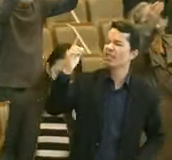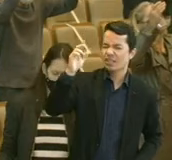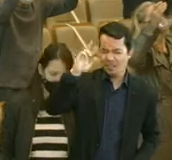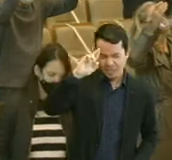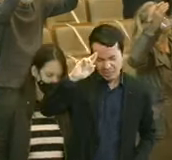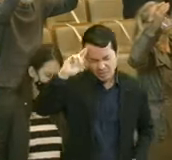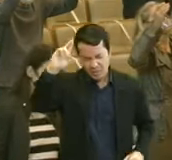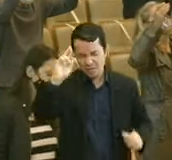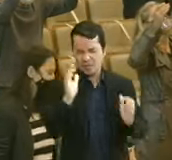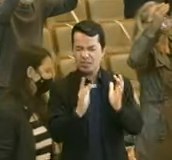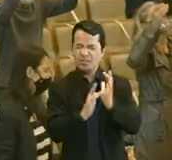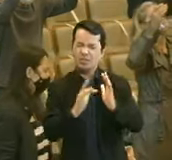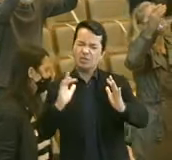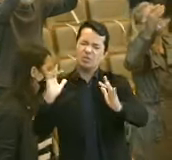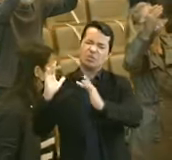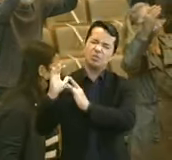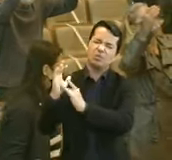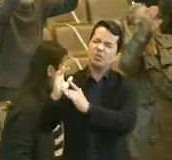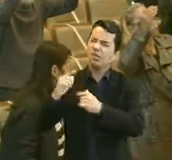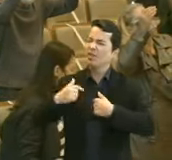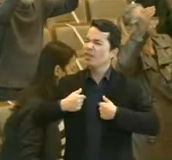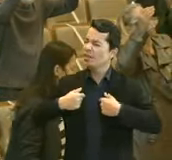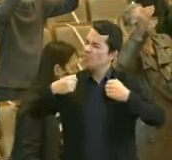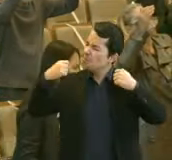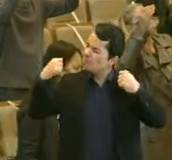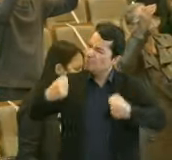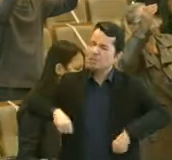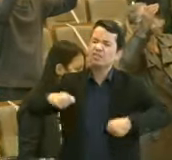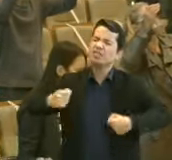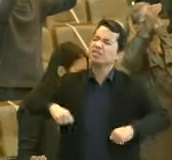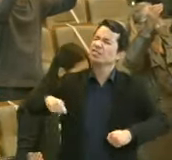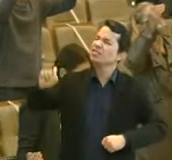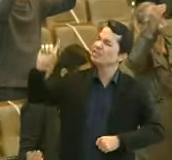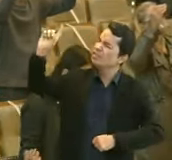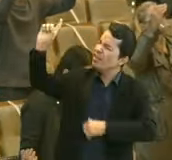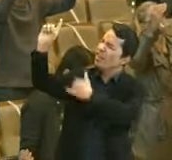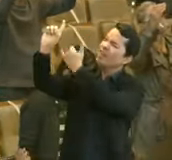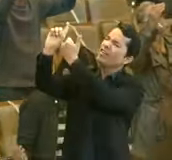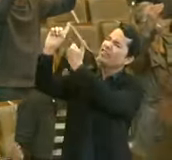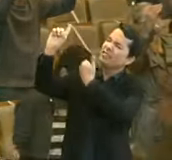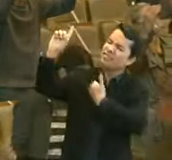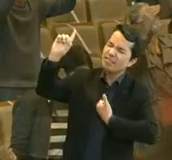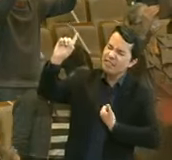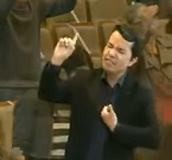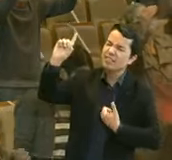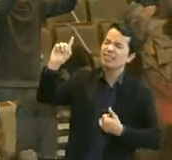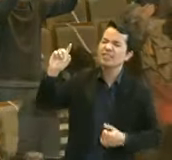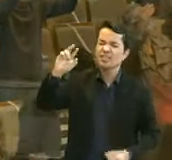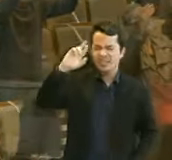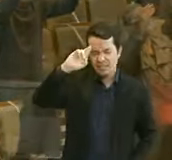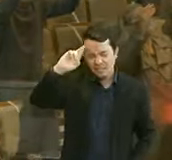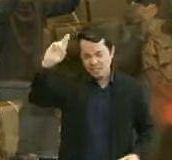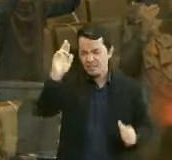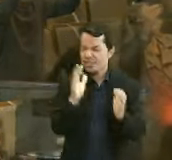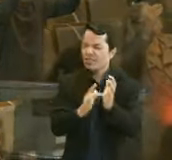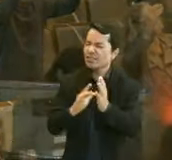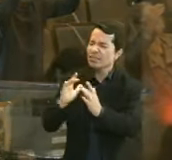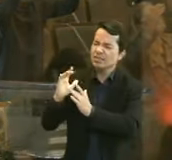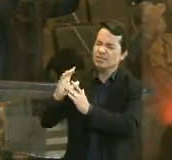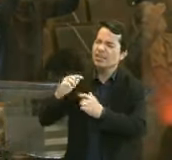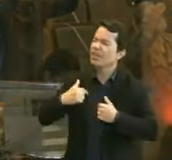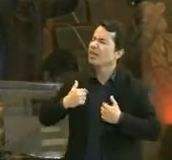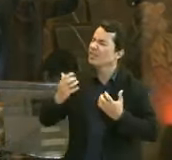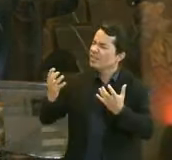eu preciso ouvir a tua voz. Senhor Jesus, eu quero um